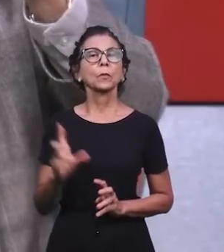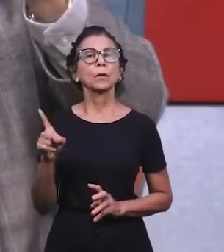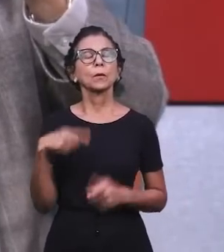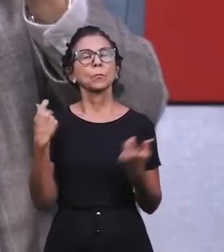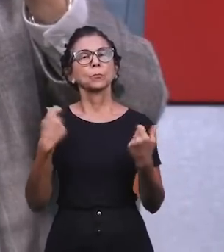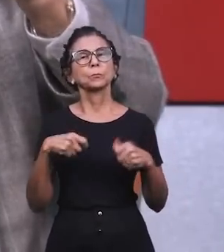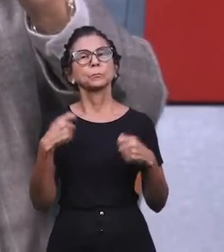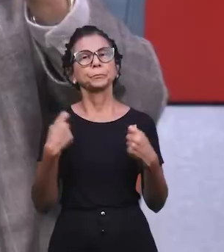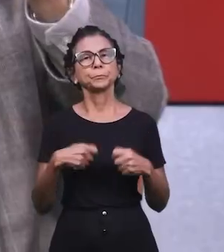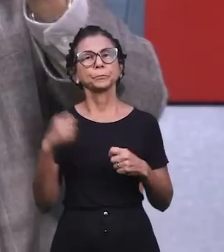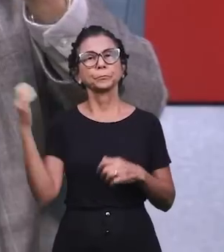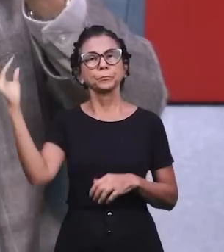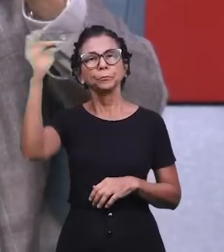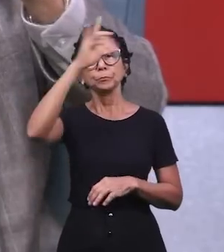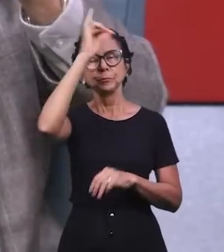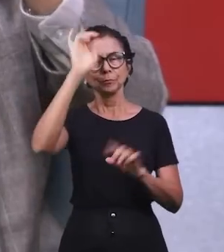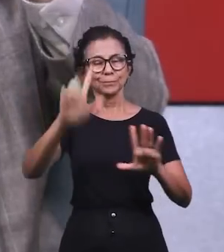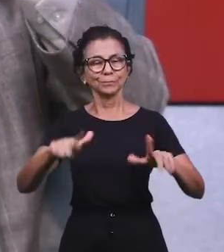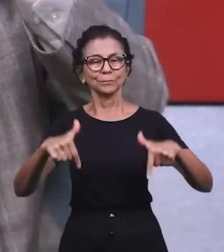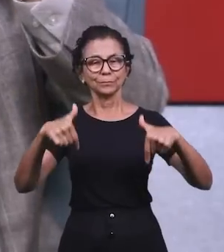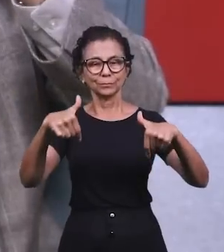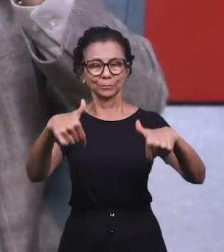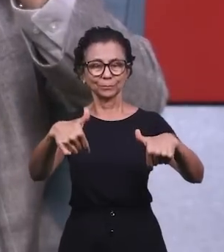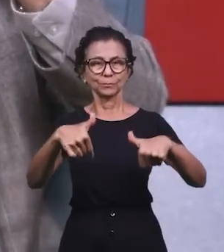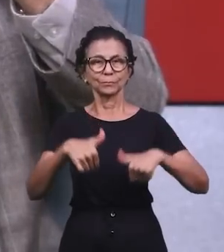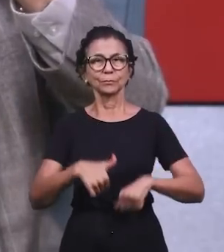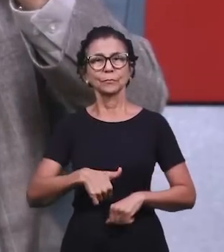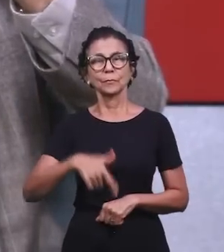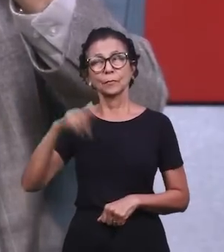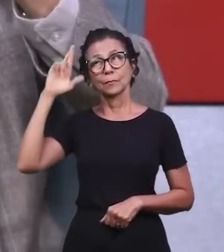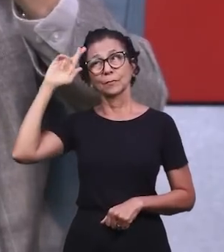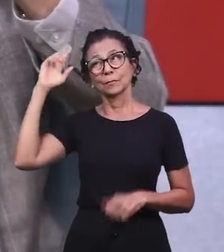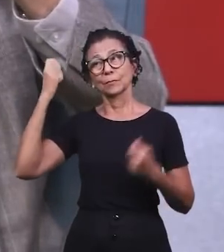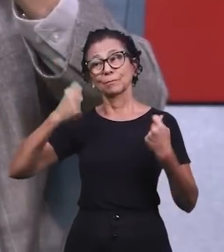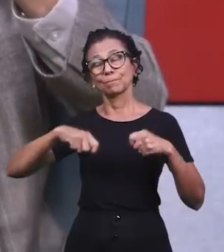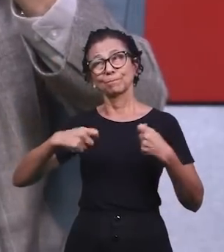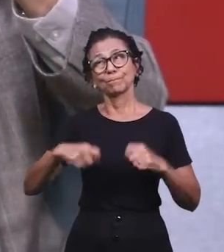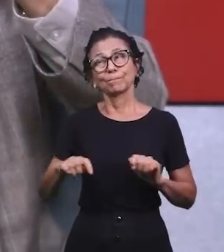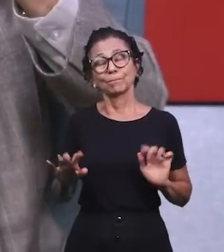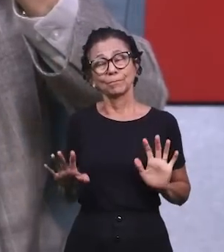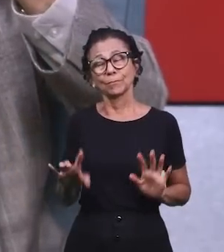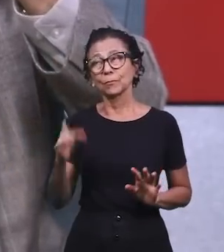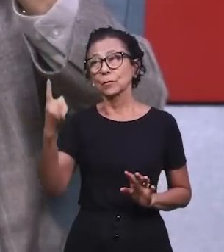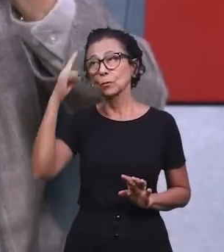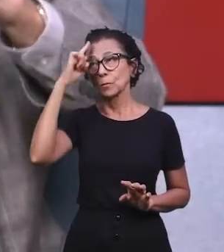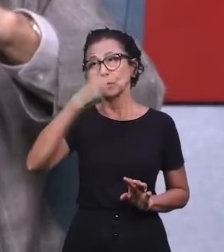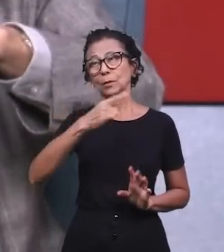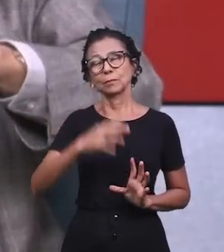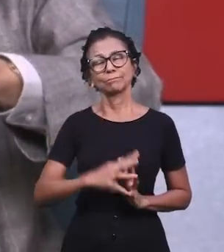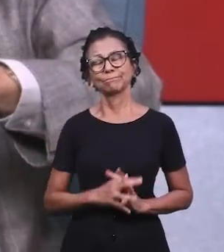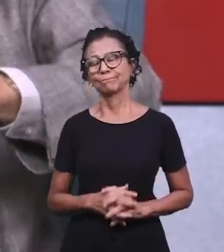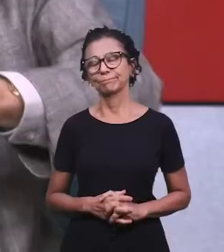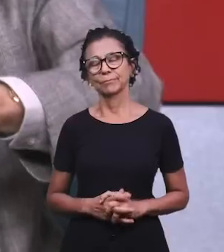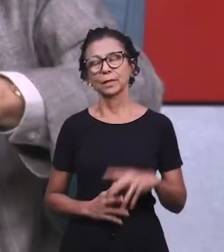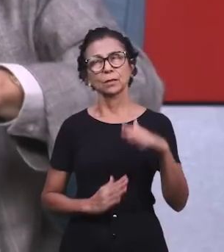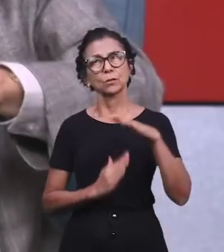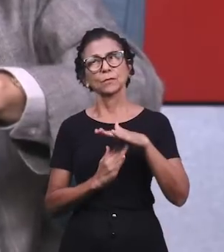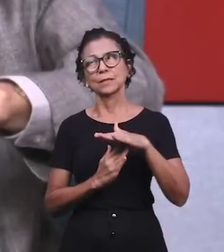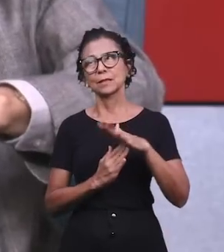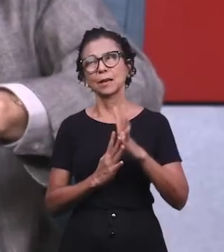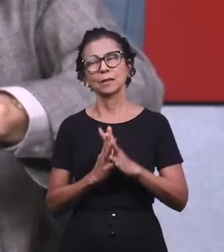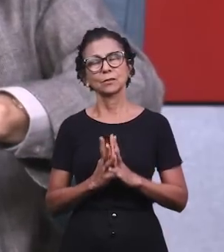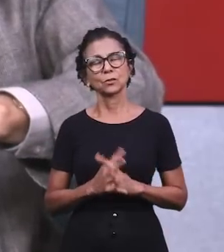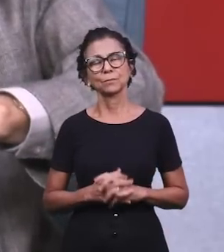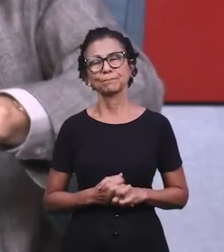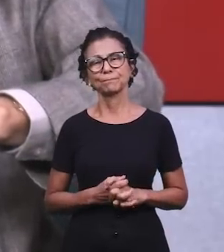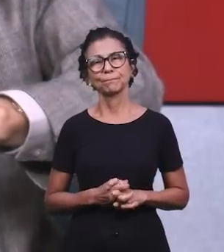Santo pode operar. Senhor, eu preciso que tu dês uma ordem, só uma ordem. E o Senhor vai dar